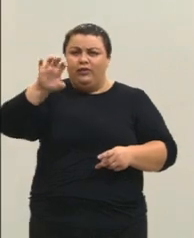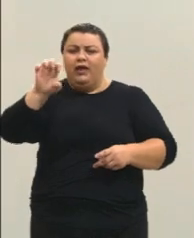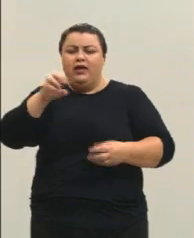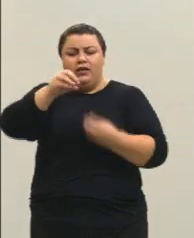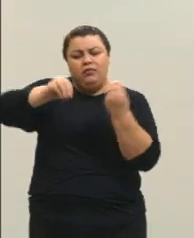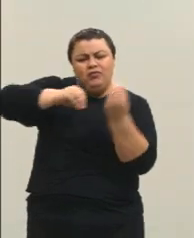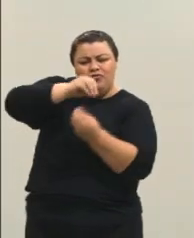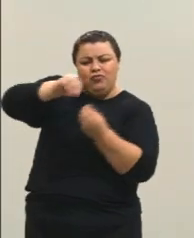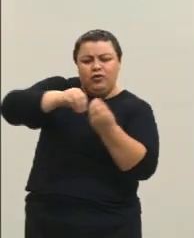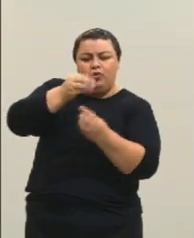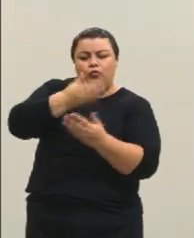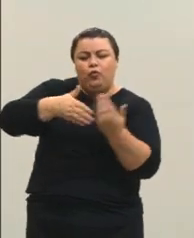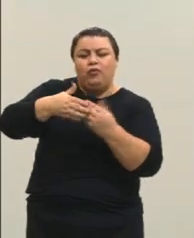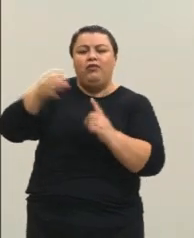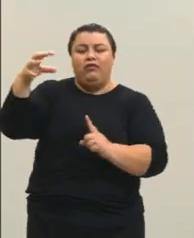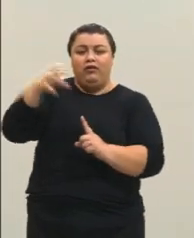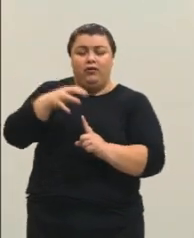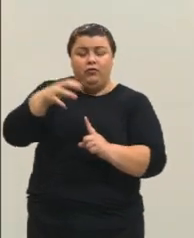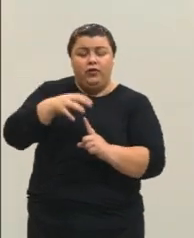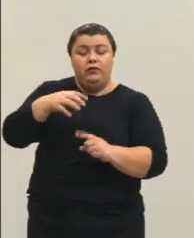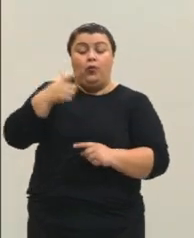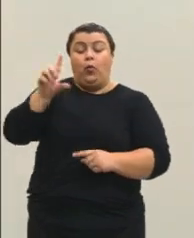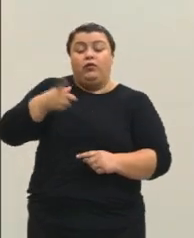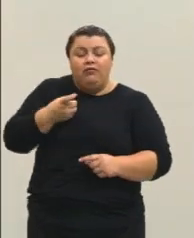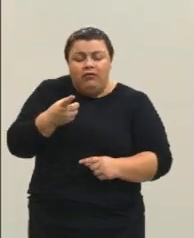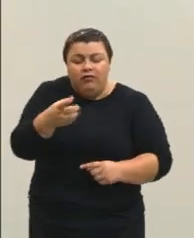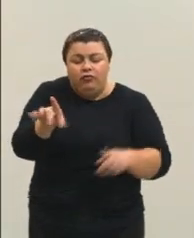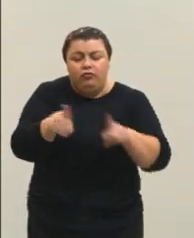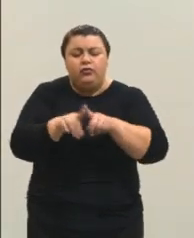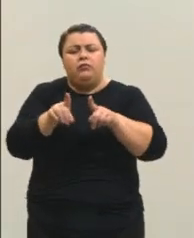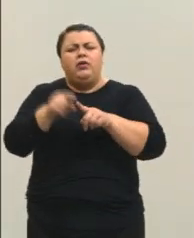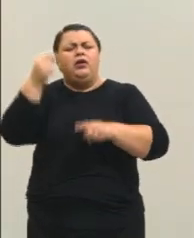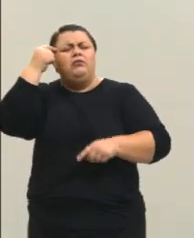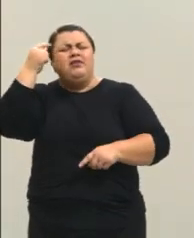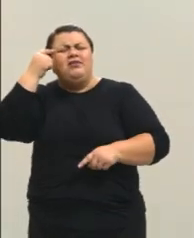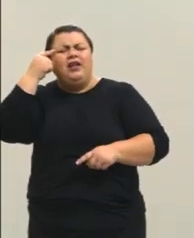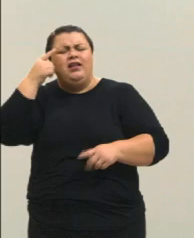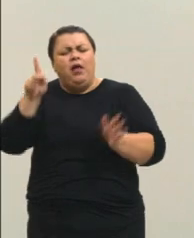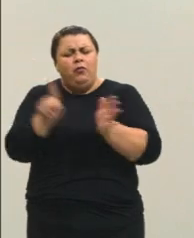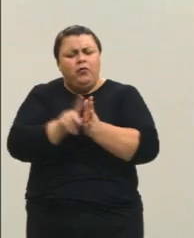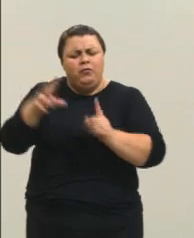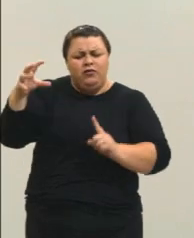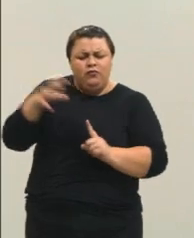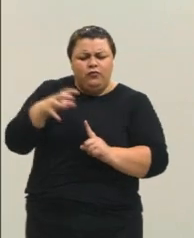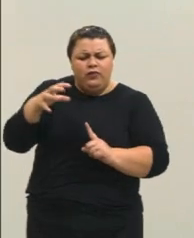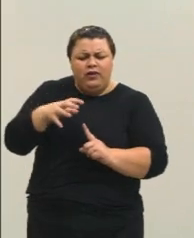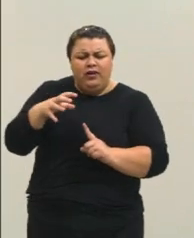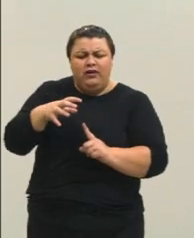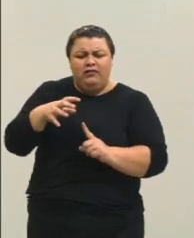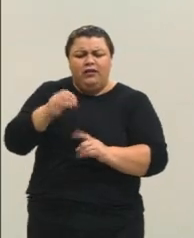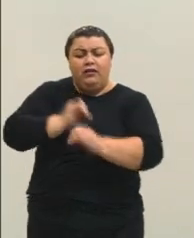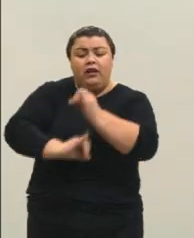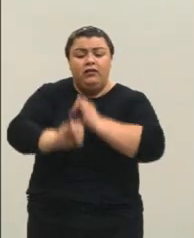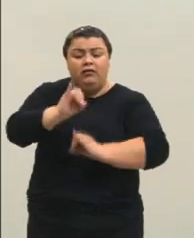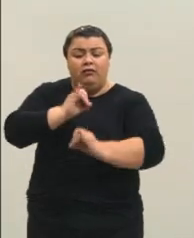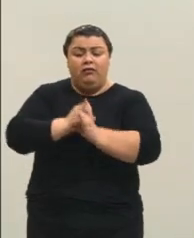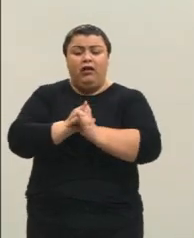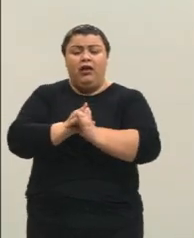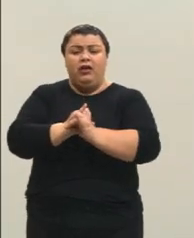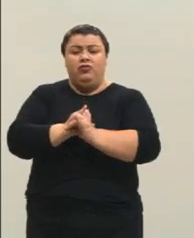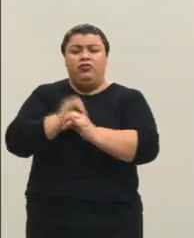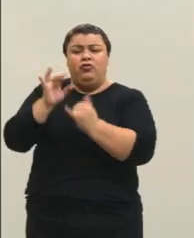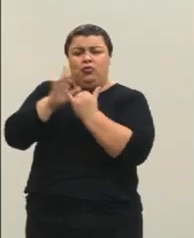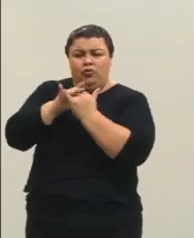né e acho que uma questão que é interessante também é pensar na própria influência hoje em dia é da internet no YouTube